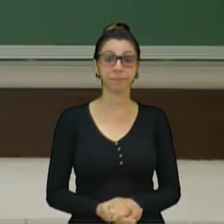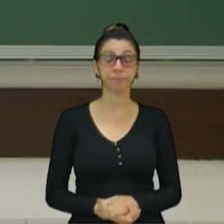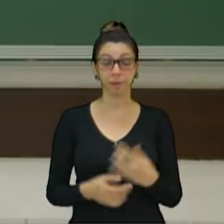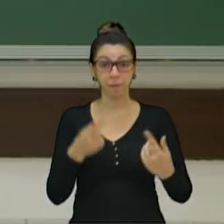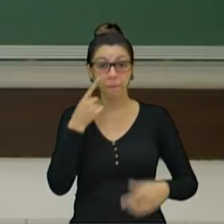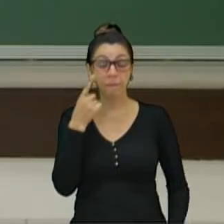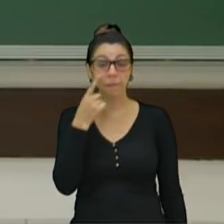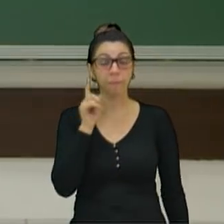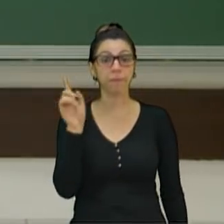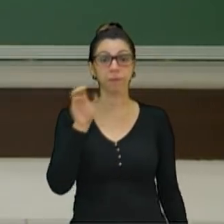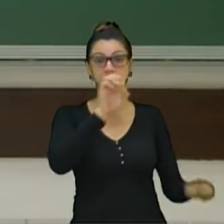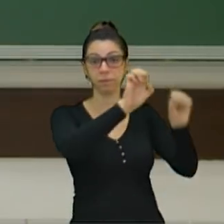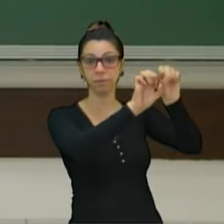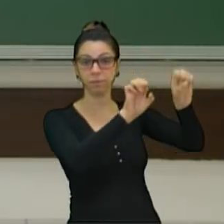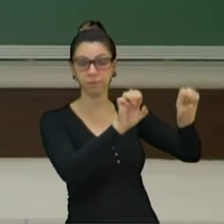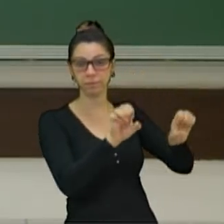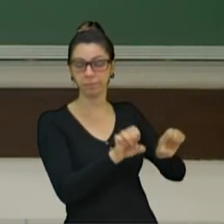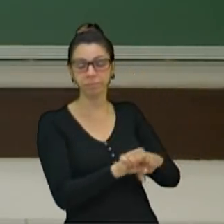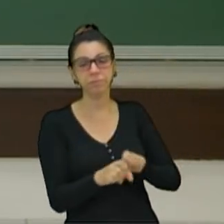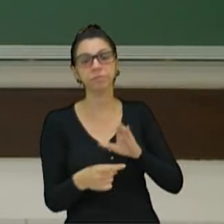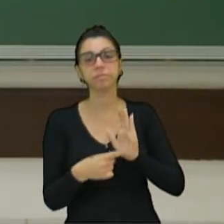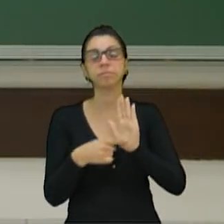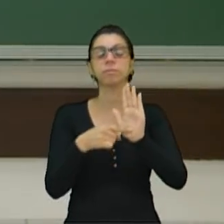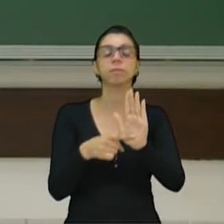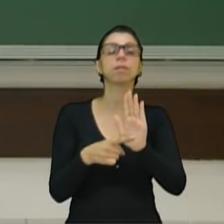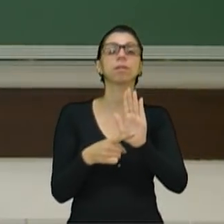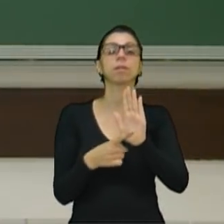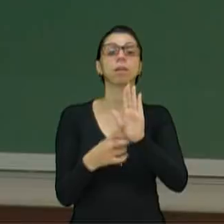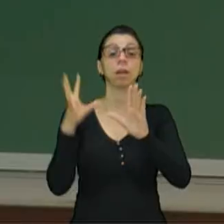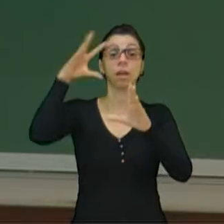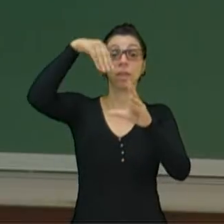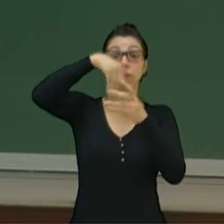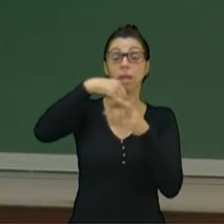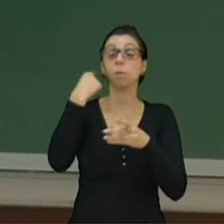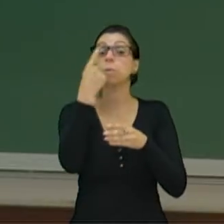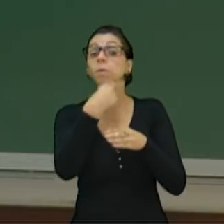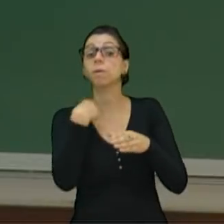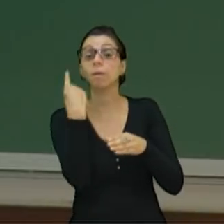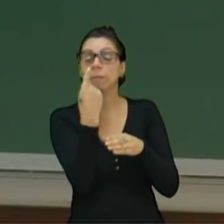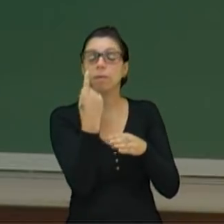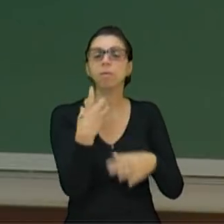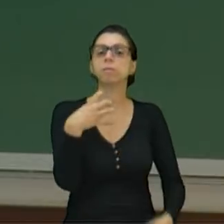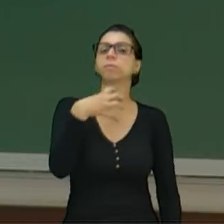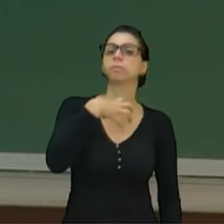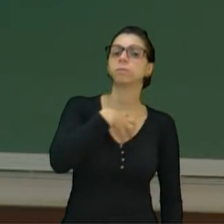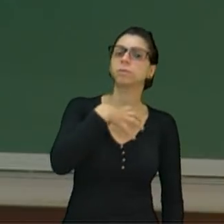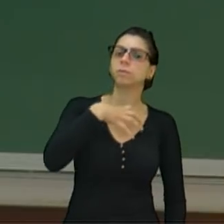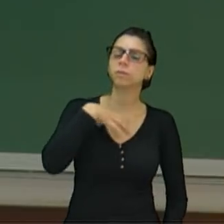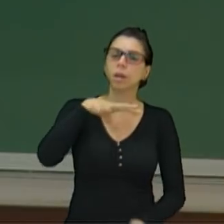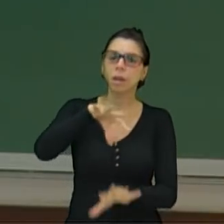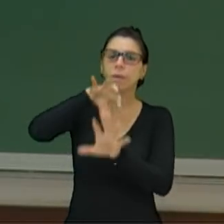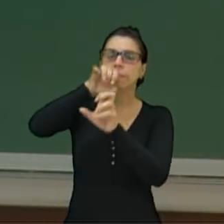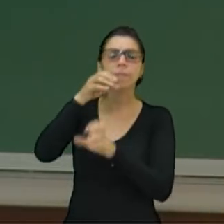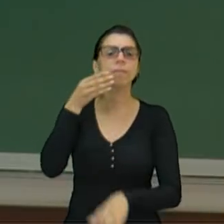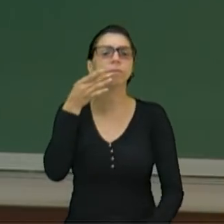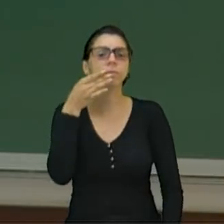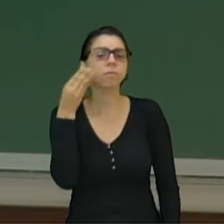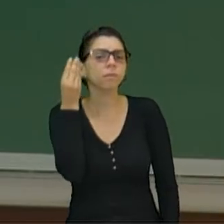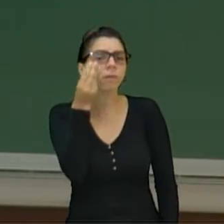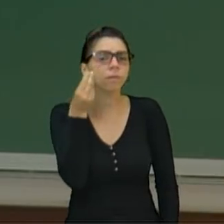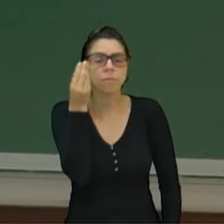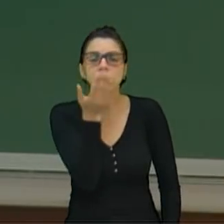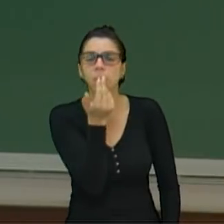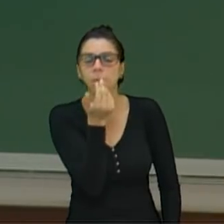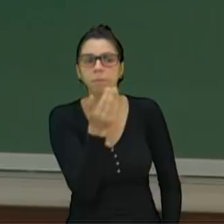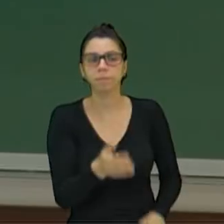Vamos ver qual é essa estrutura, então, que está presente no interior da boca, que sente, que captura os sabores dos alimentos? Não